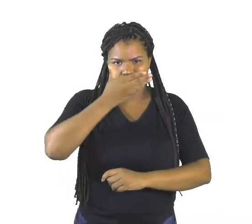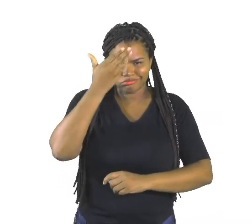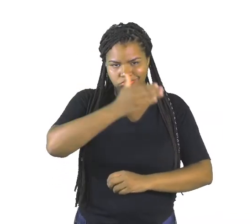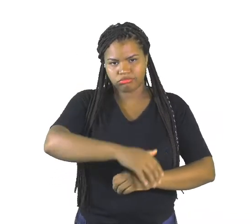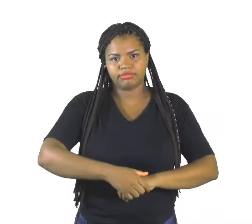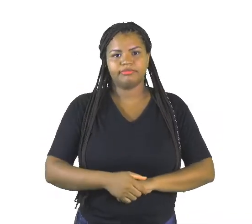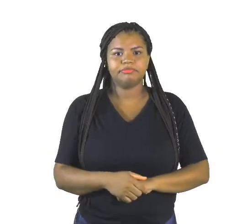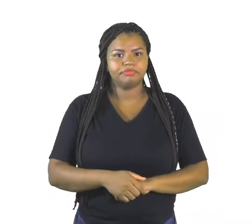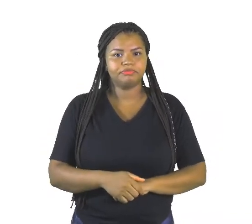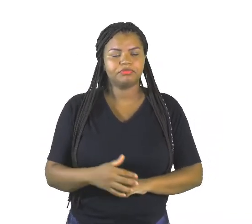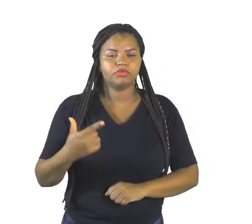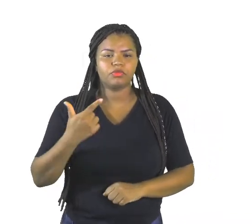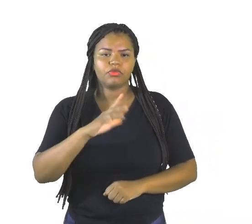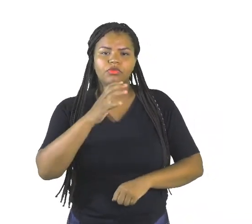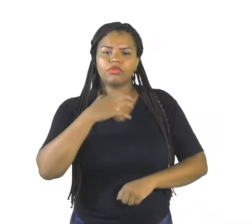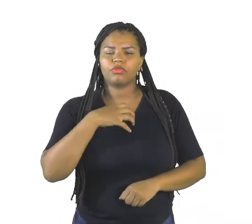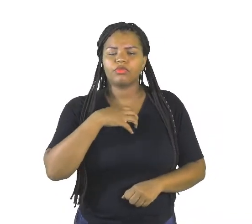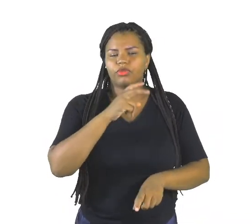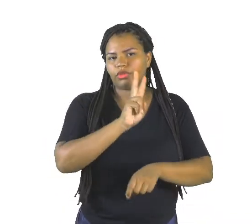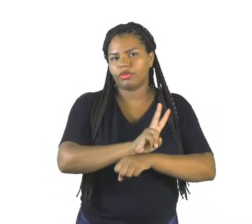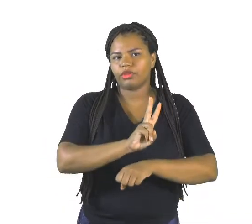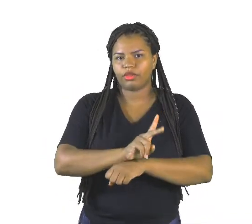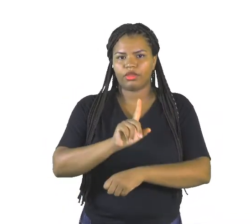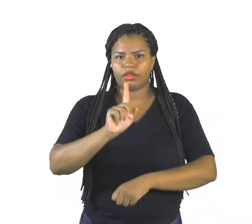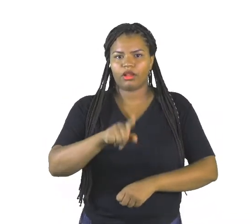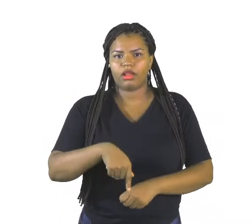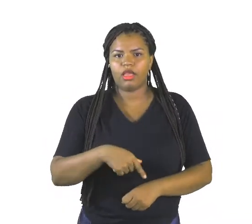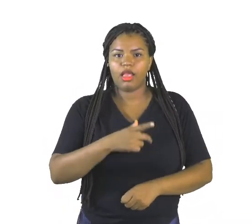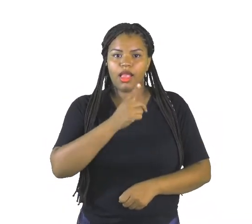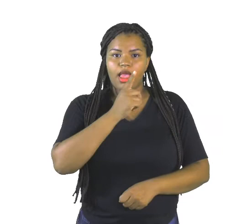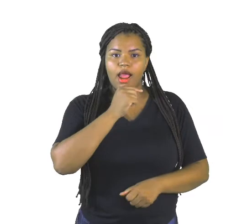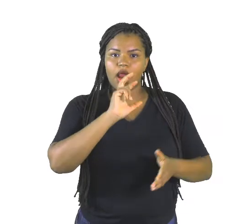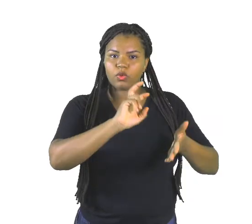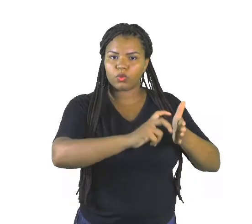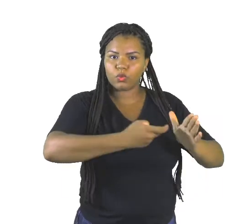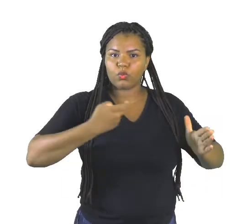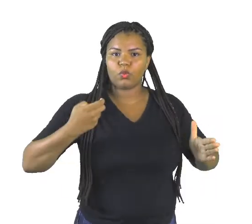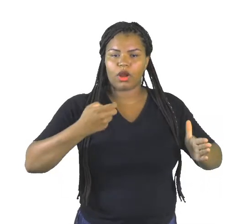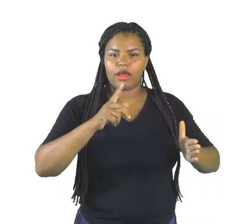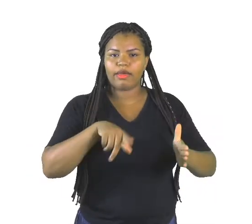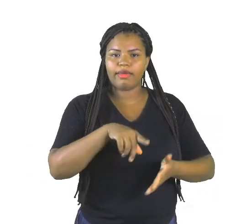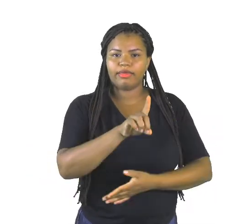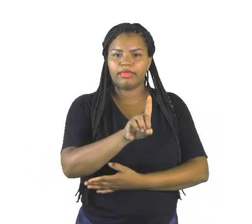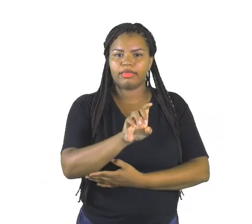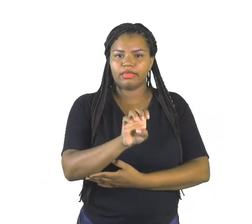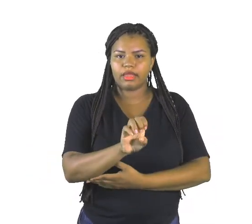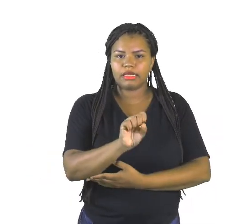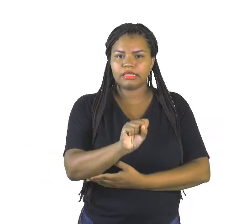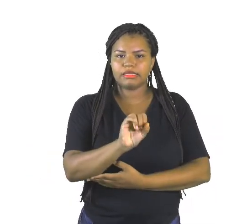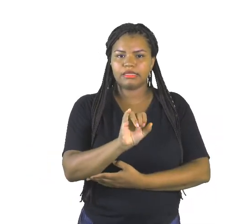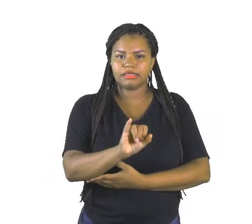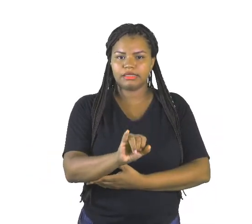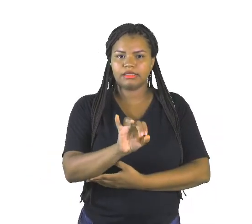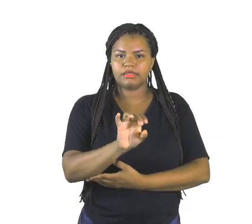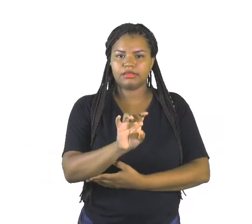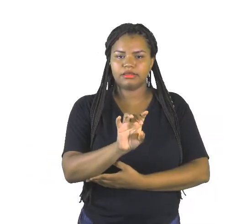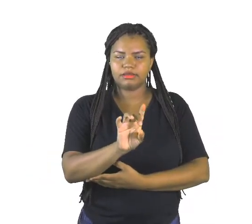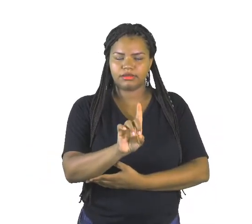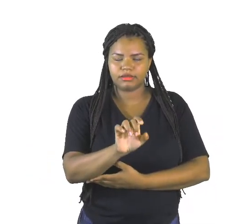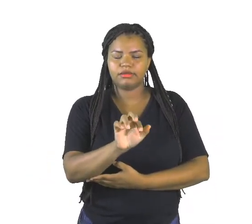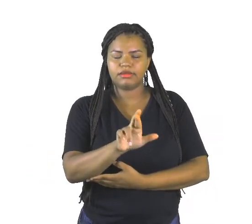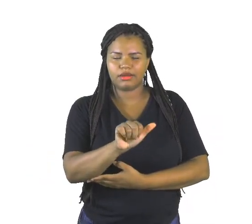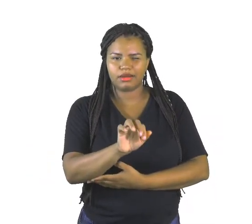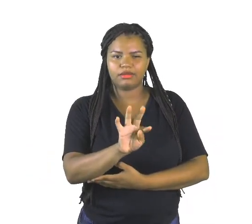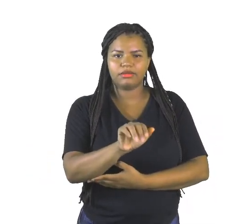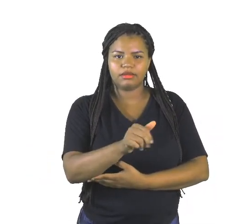Outra forma de conservação dos alimentos é retirar a água deles, chamado de desidratação ou secagem. Então a